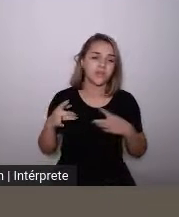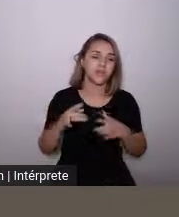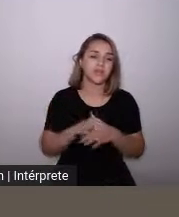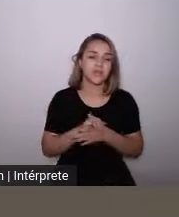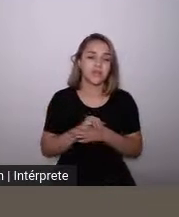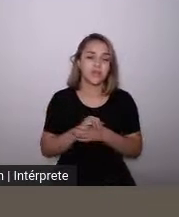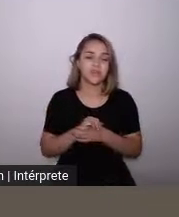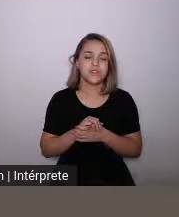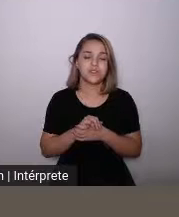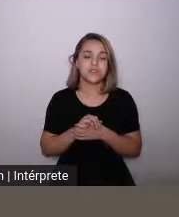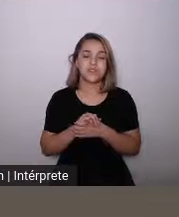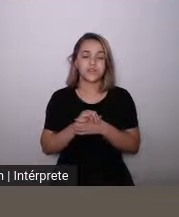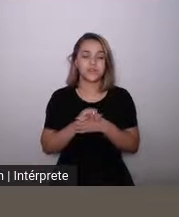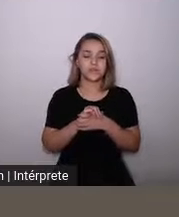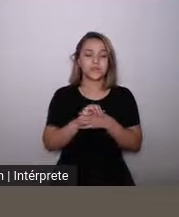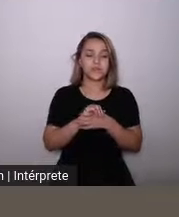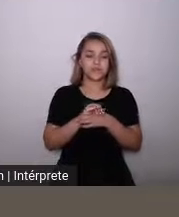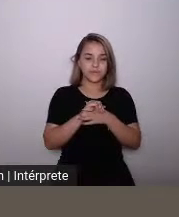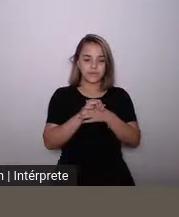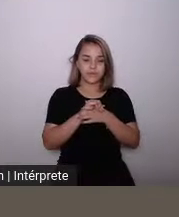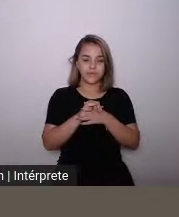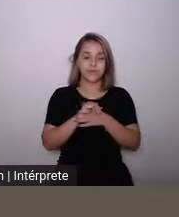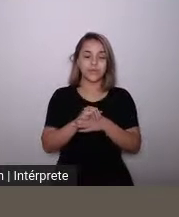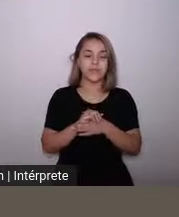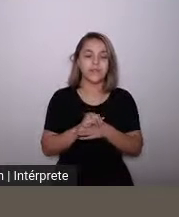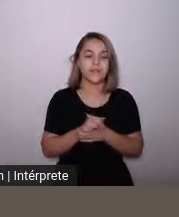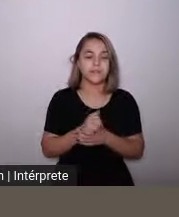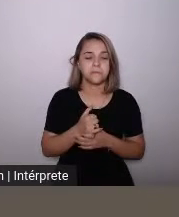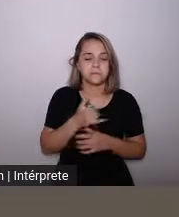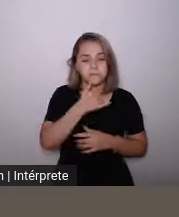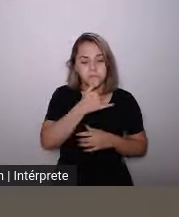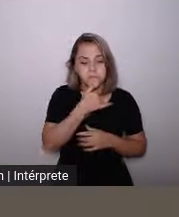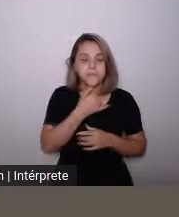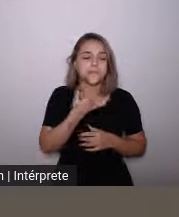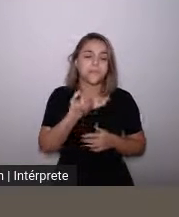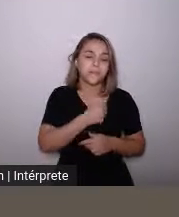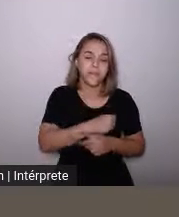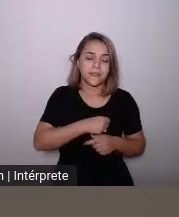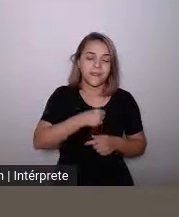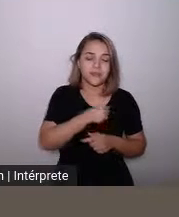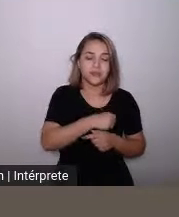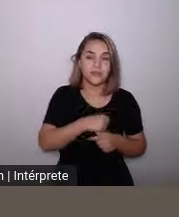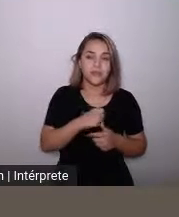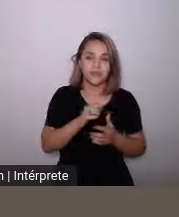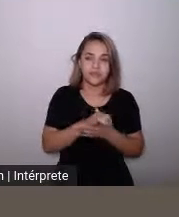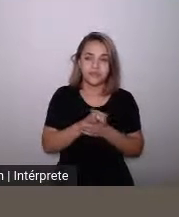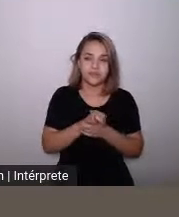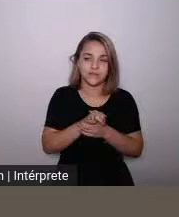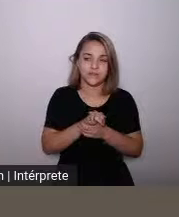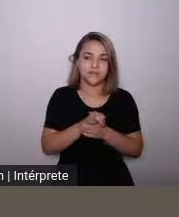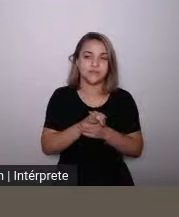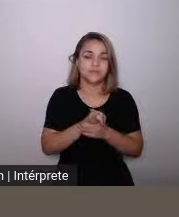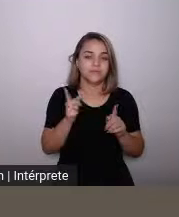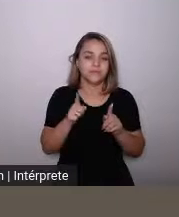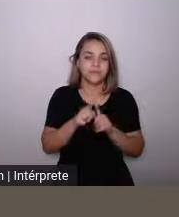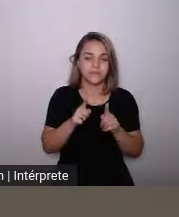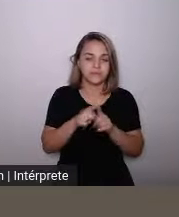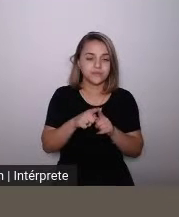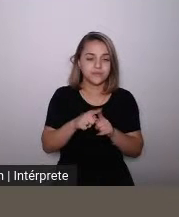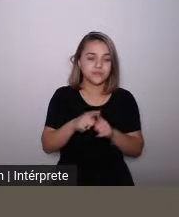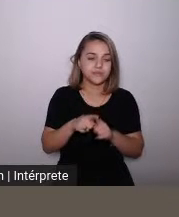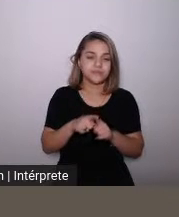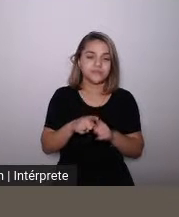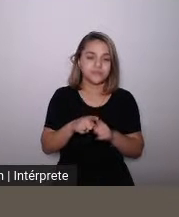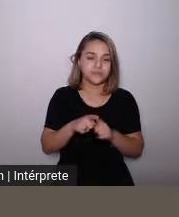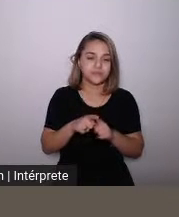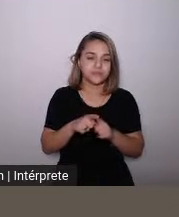encena a melancolia para legitimar-se no poder, como no Barroco, mas como uma estratégia de viver a perda, mas também a desistência do